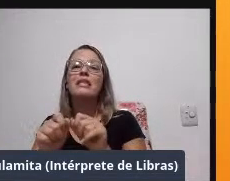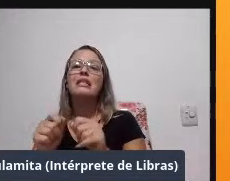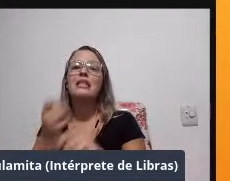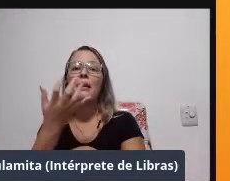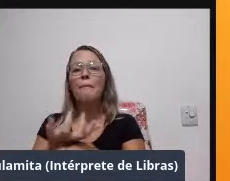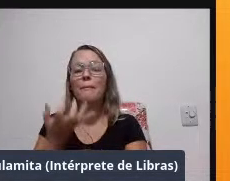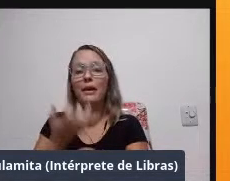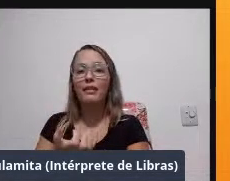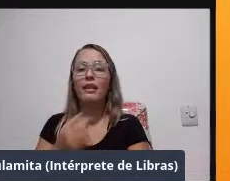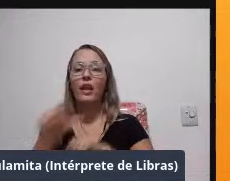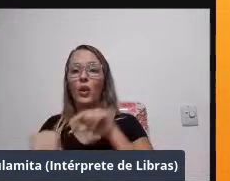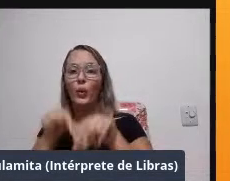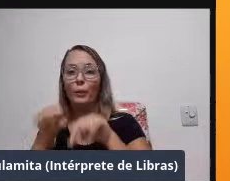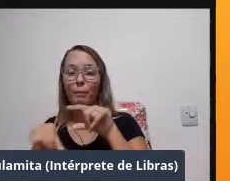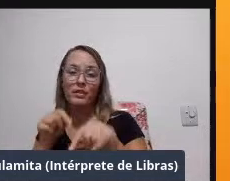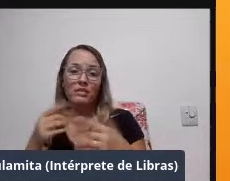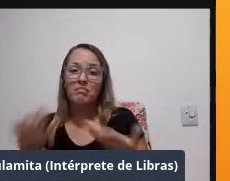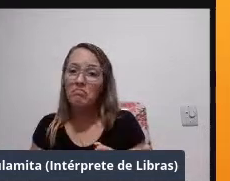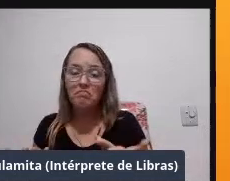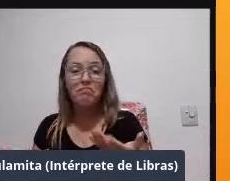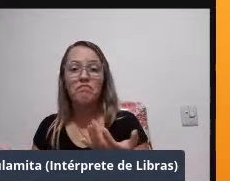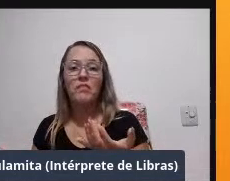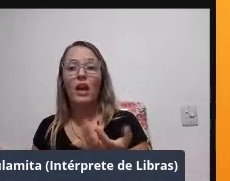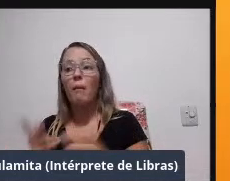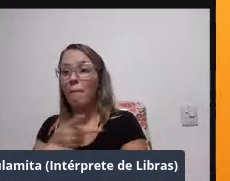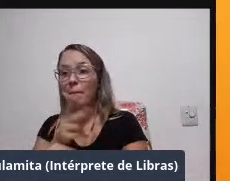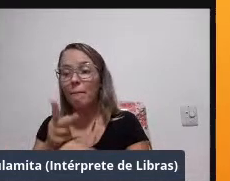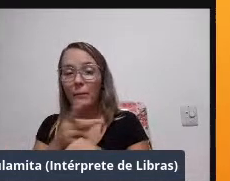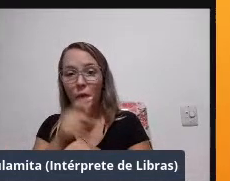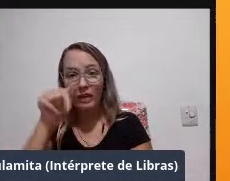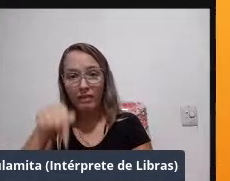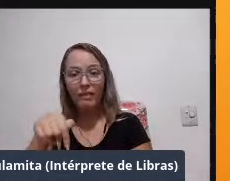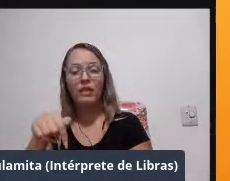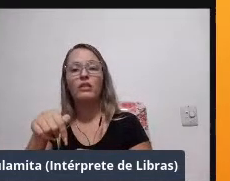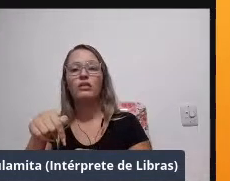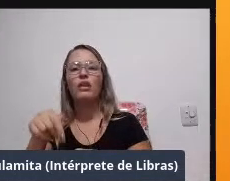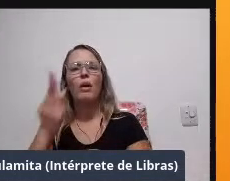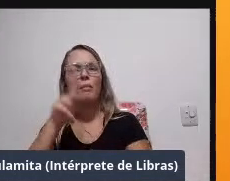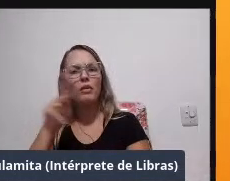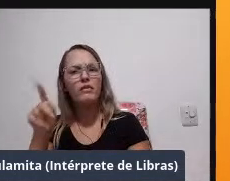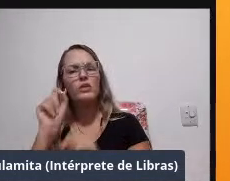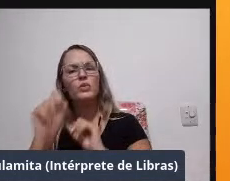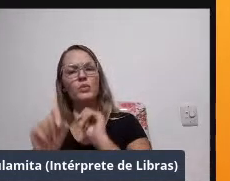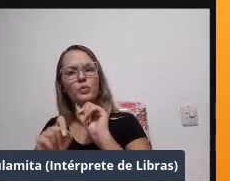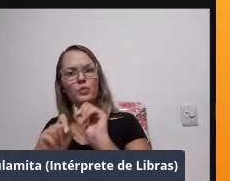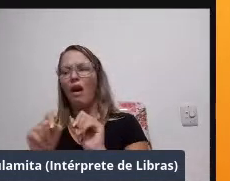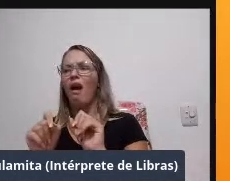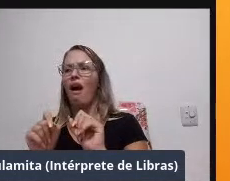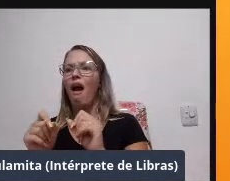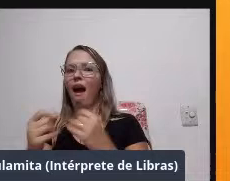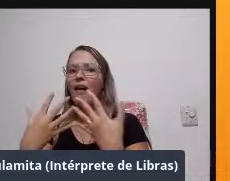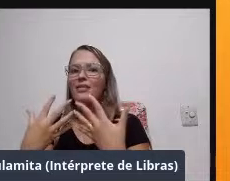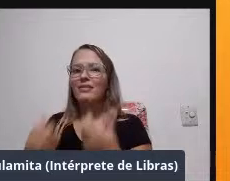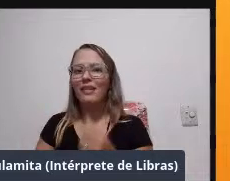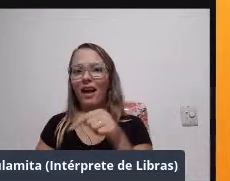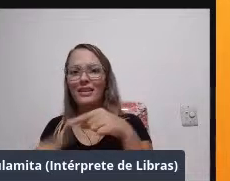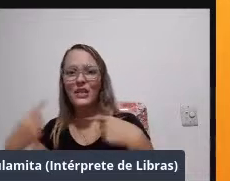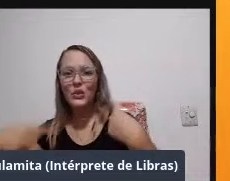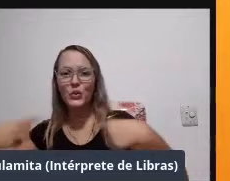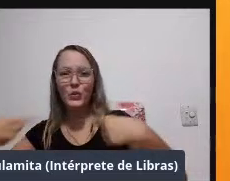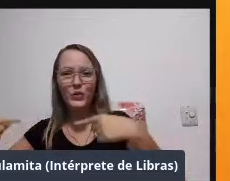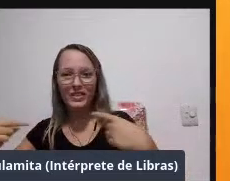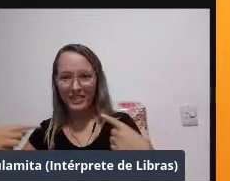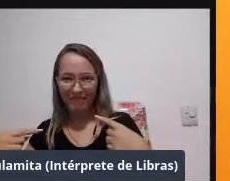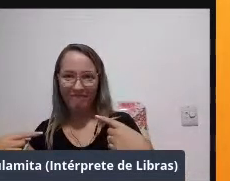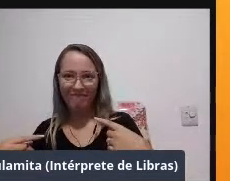opção de procurar professores e professoras que privilegiassem a discussão das relações raciais